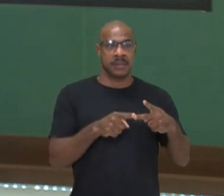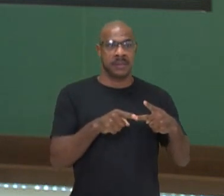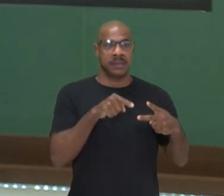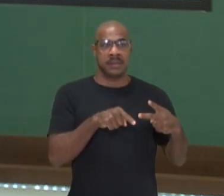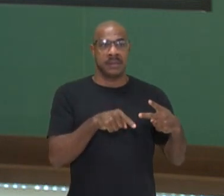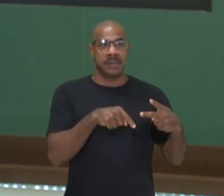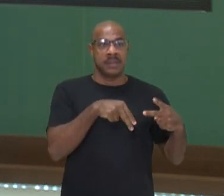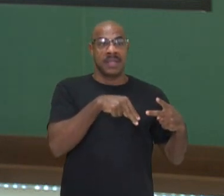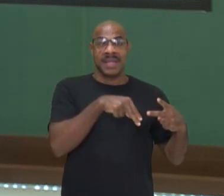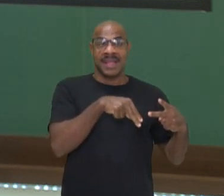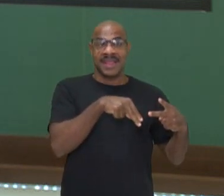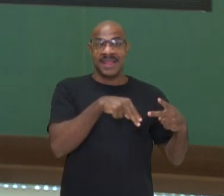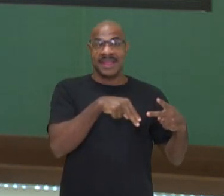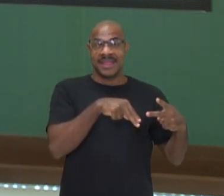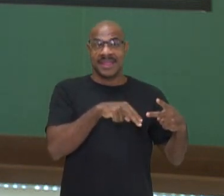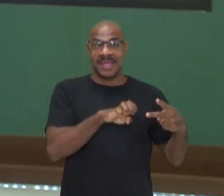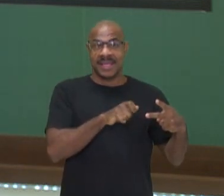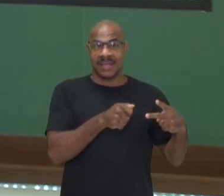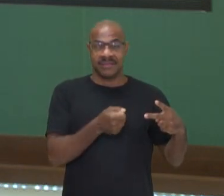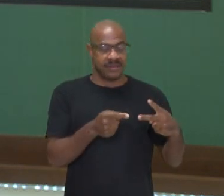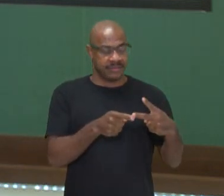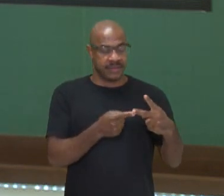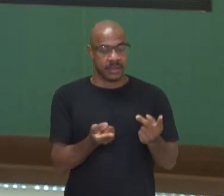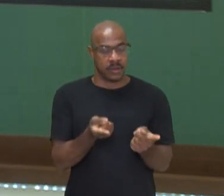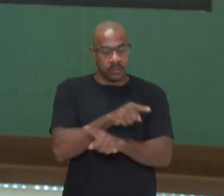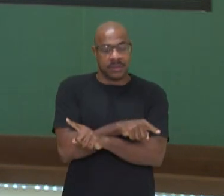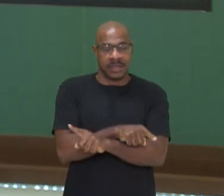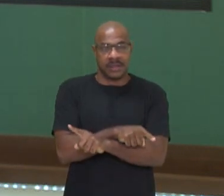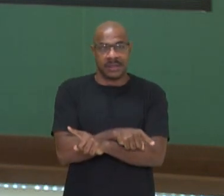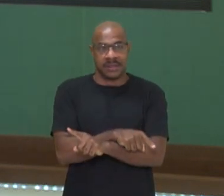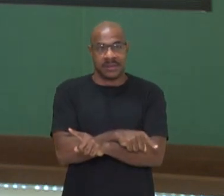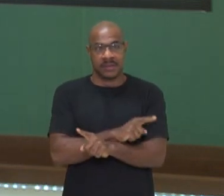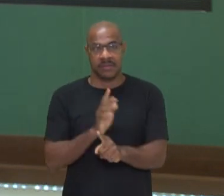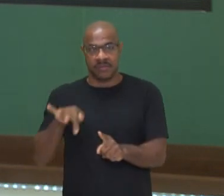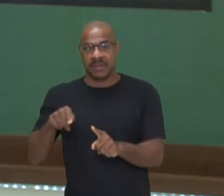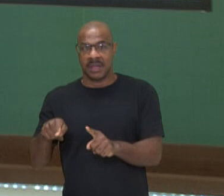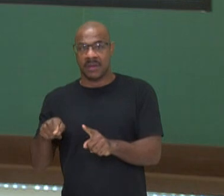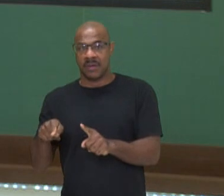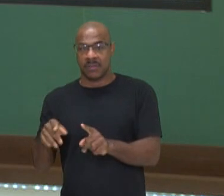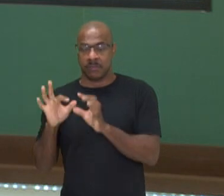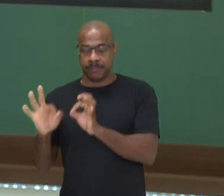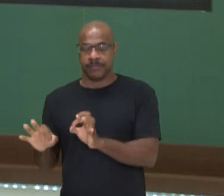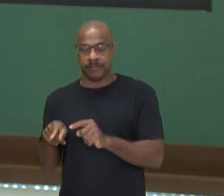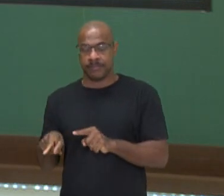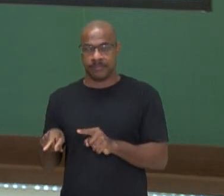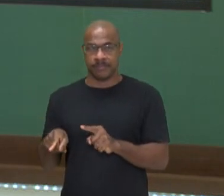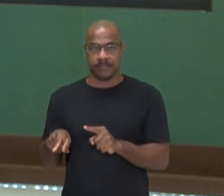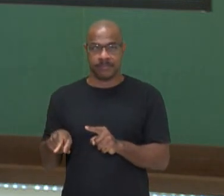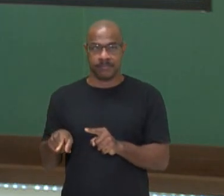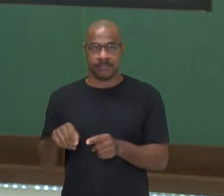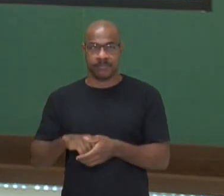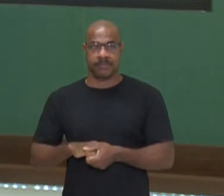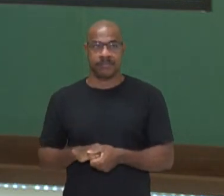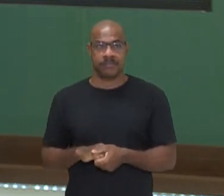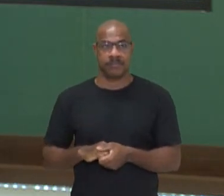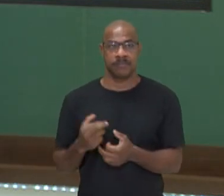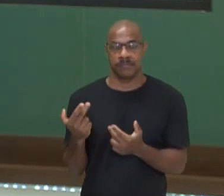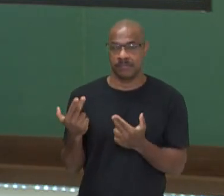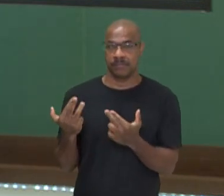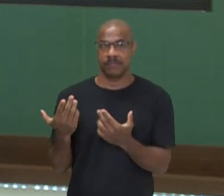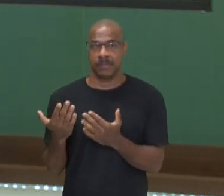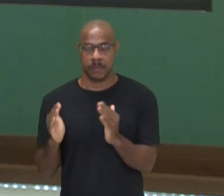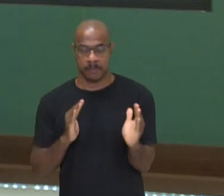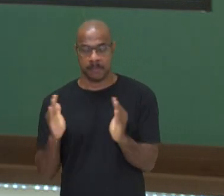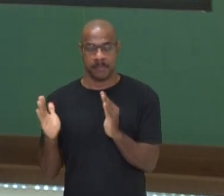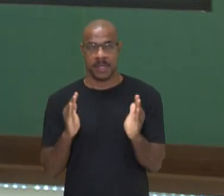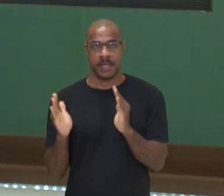question vem na positiva. Então, é sempre o contrário. Você sempre precisa levar em consideração o mesmo tempo verbal. Então, verbo to